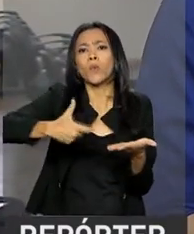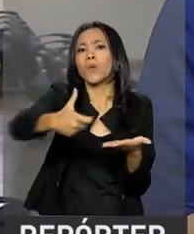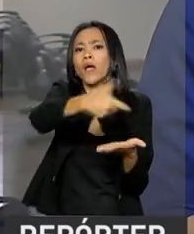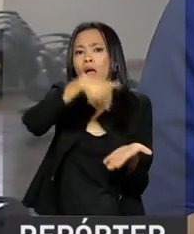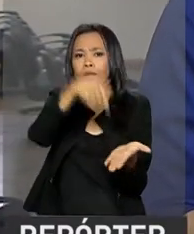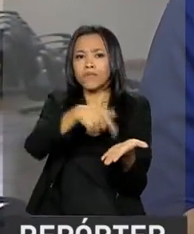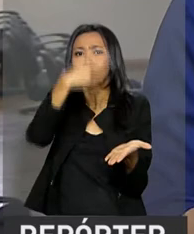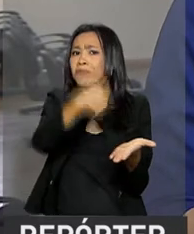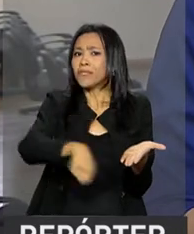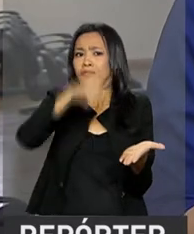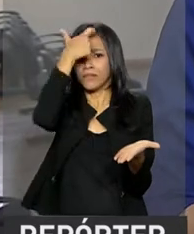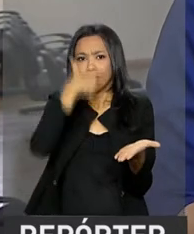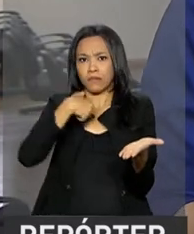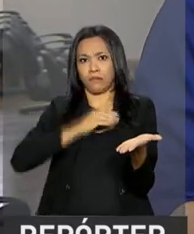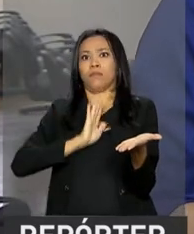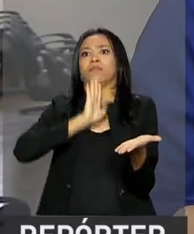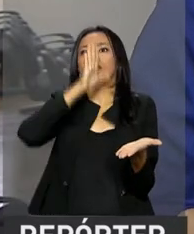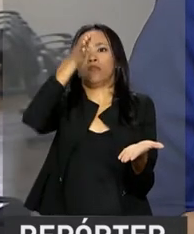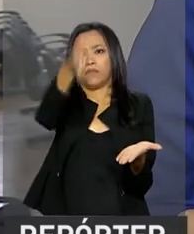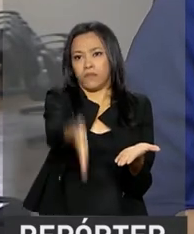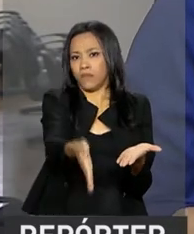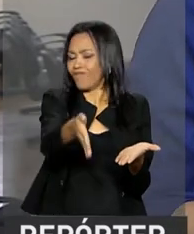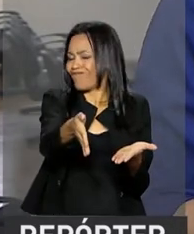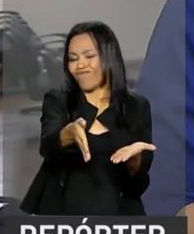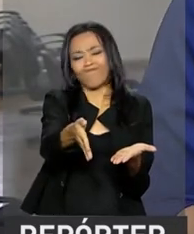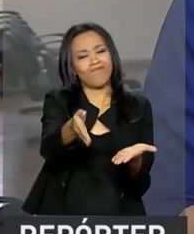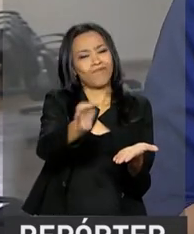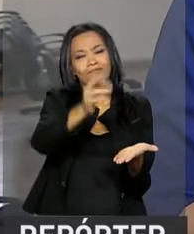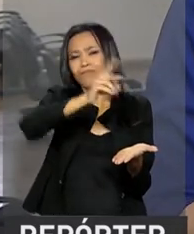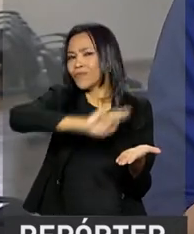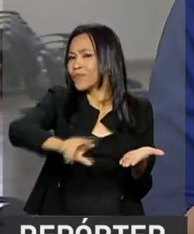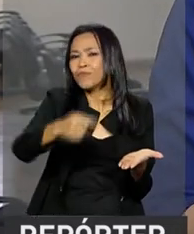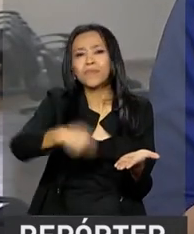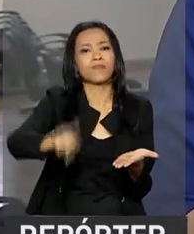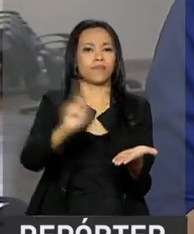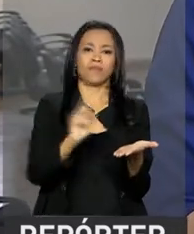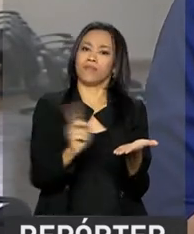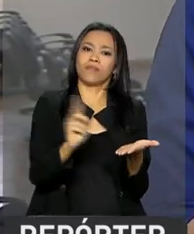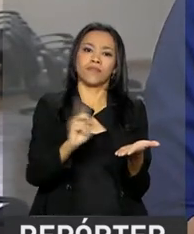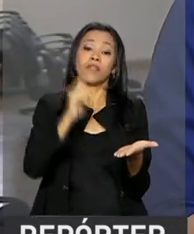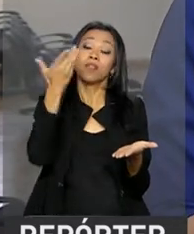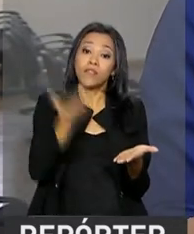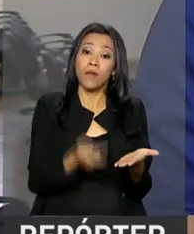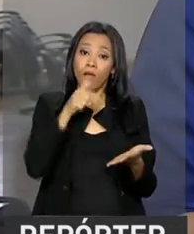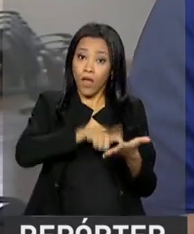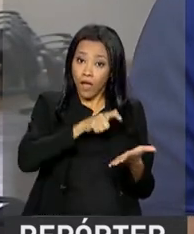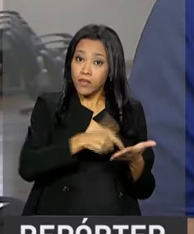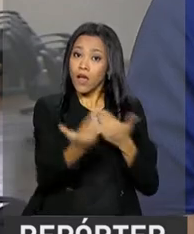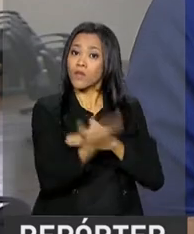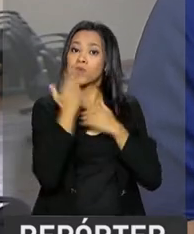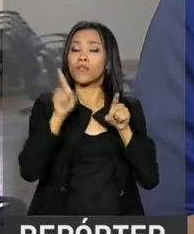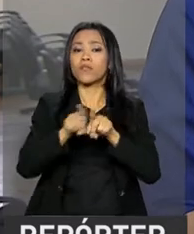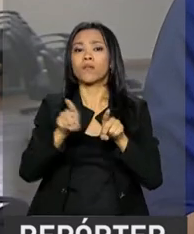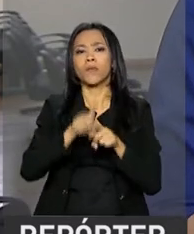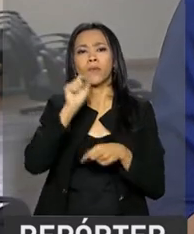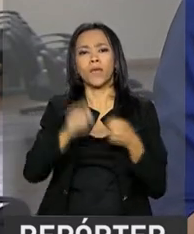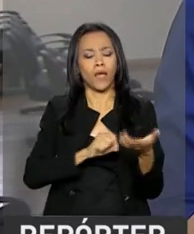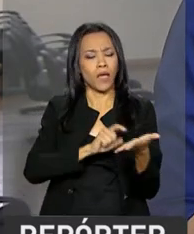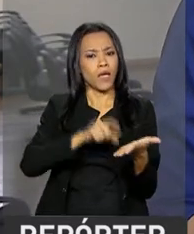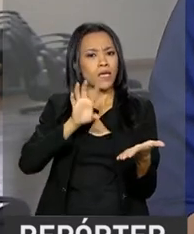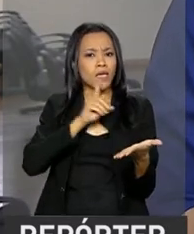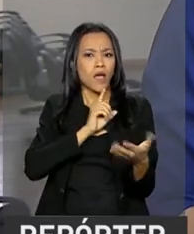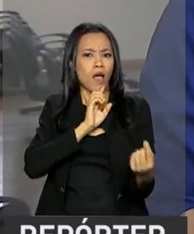sem a necessidade do trabalhador se deslocar até um posto de atendimento além disso permite também agendar